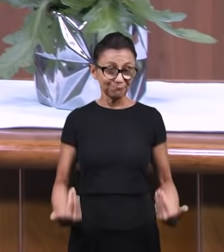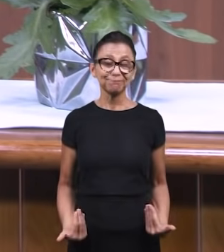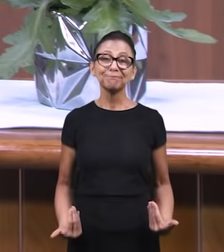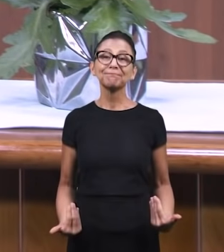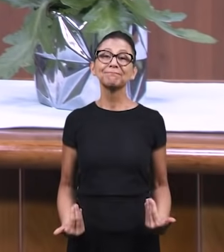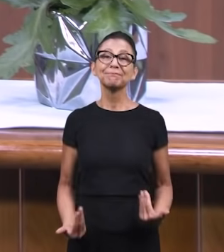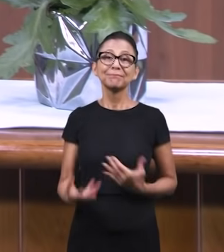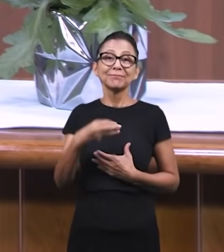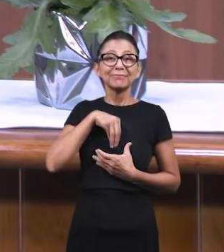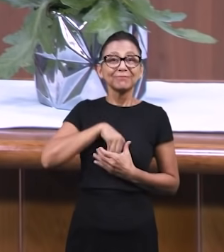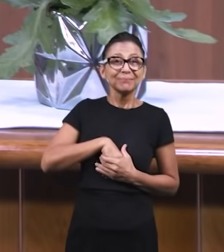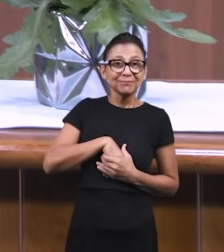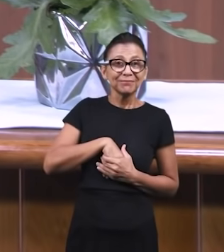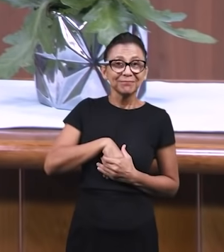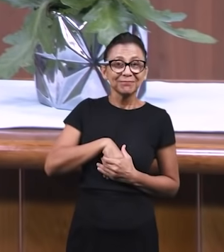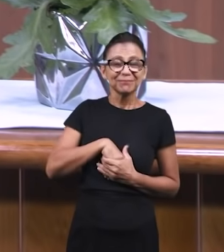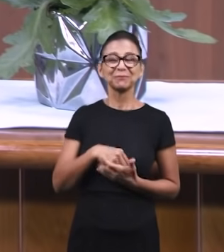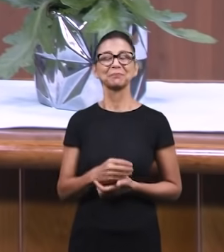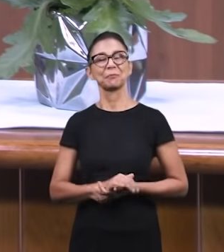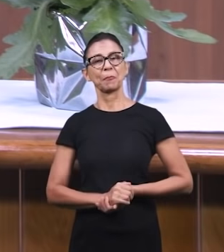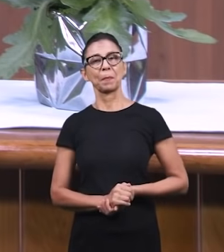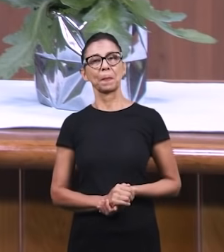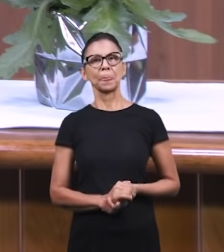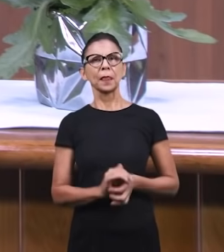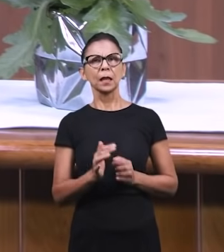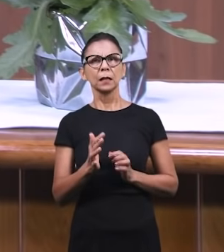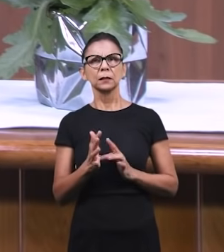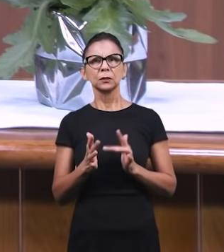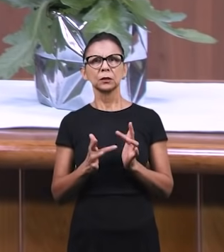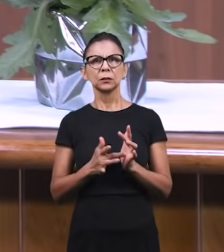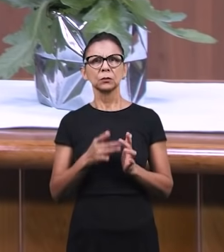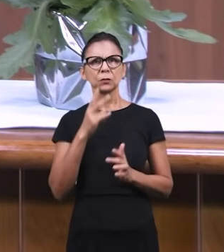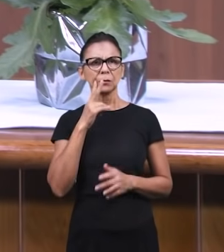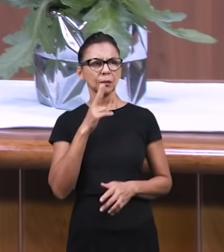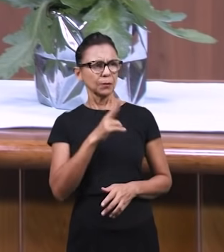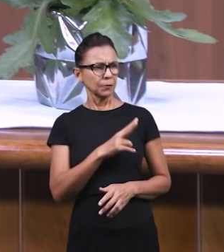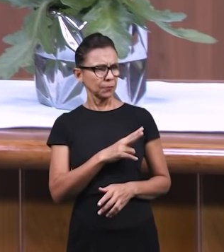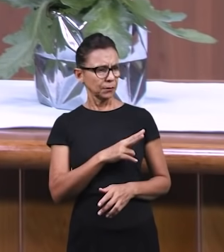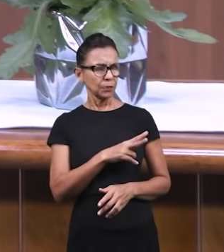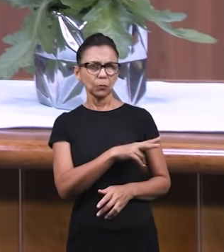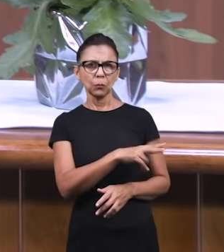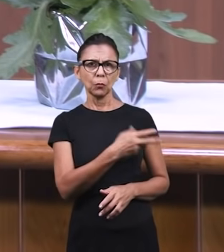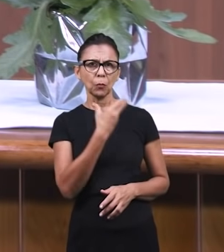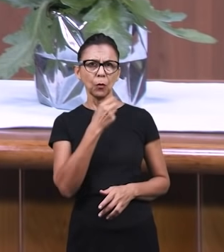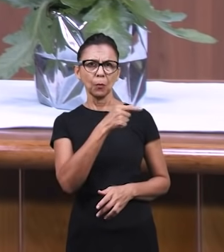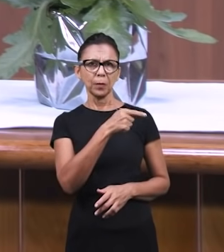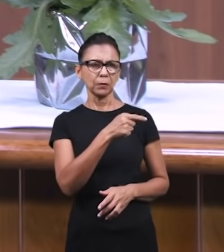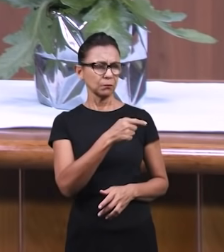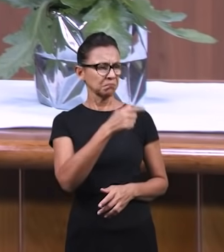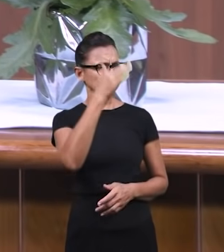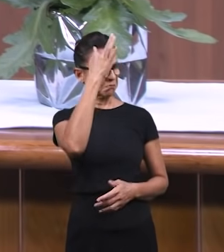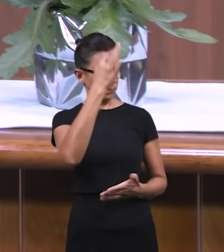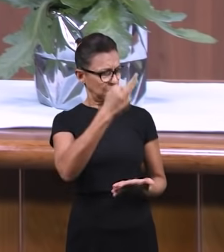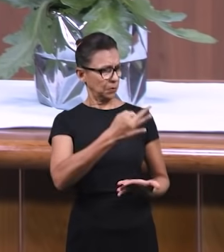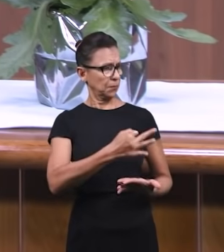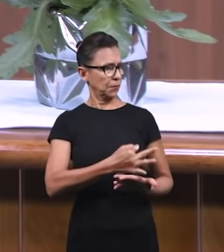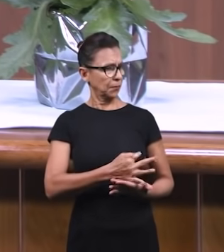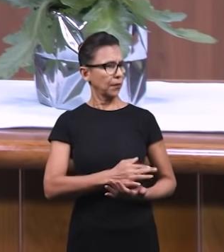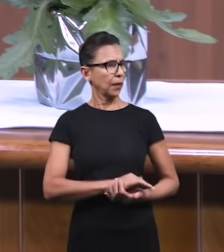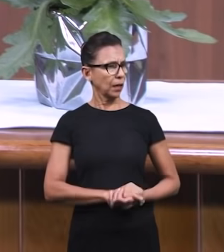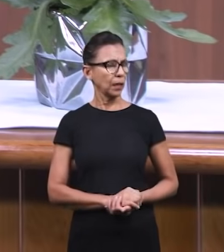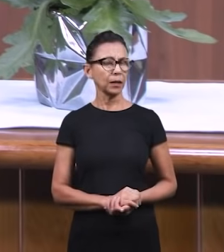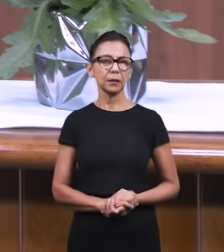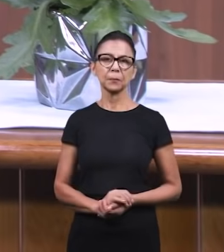vendo-lhes a fé, Jesus viu a fé deles. O Evangelho eterno apresenta ao homem uma fé. O comportamento do evangelista é